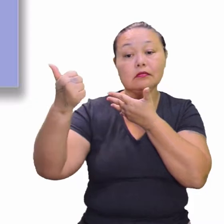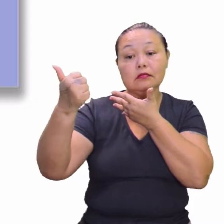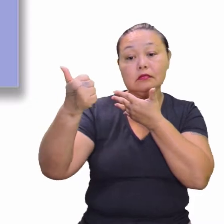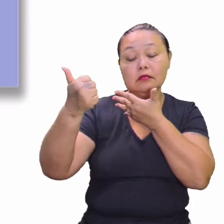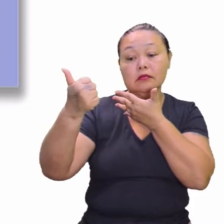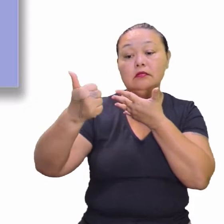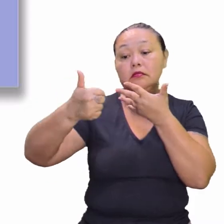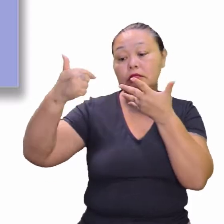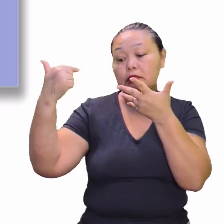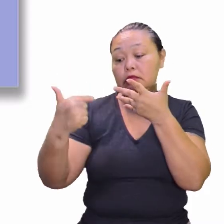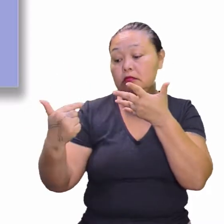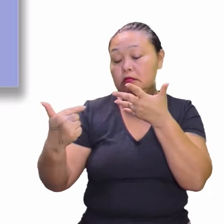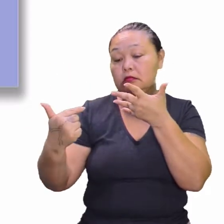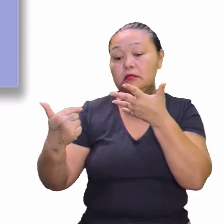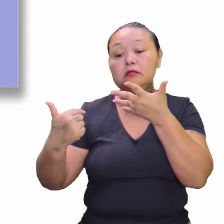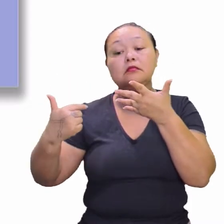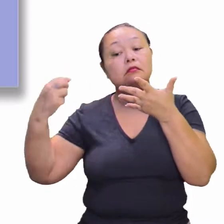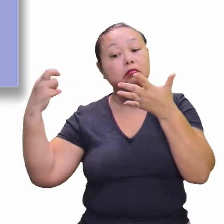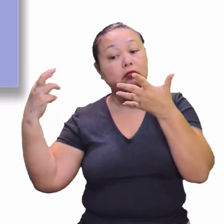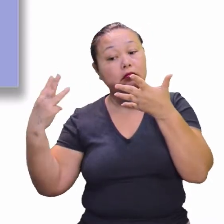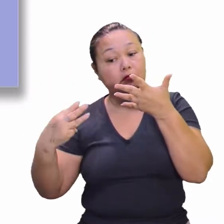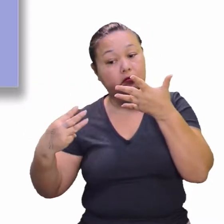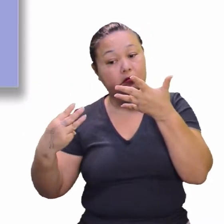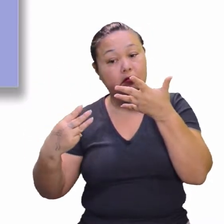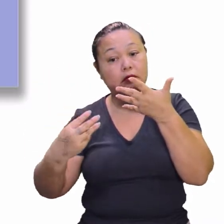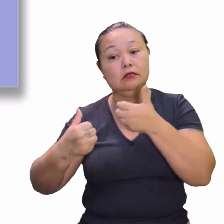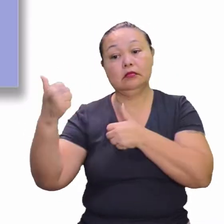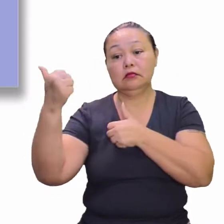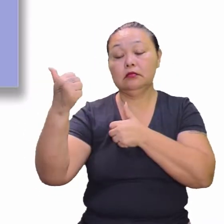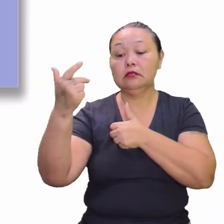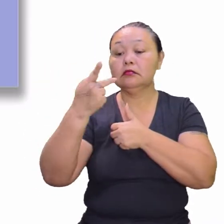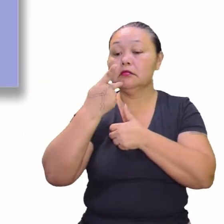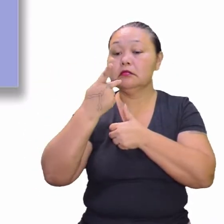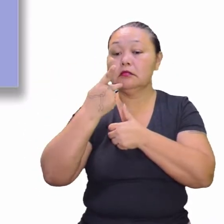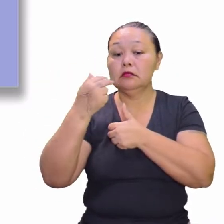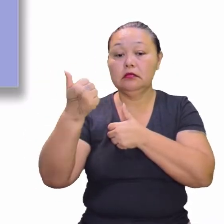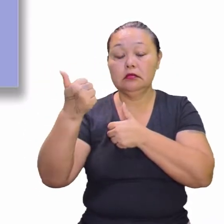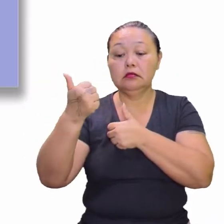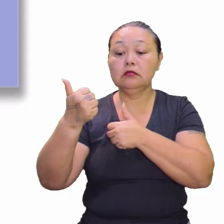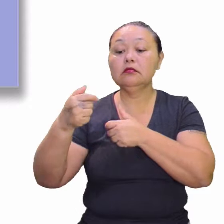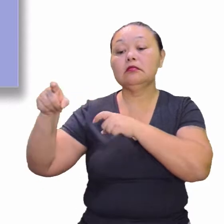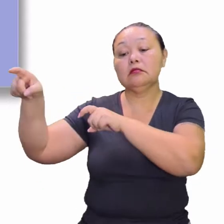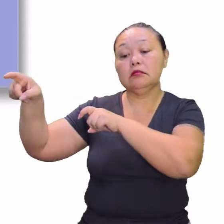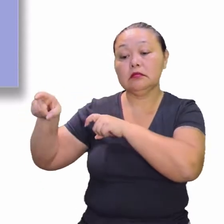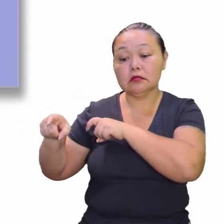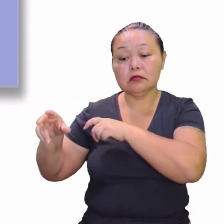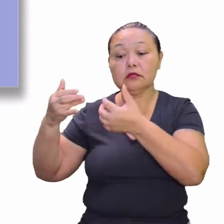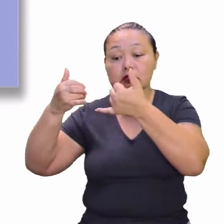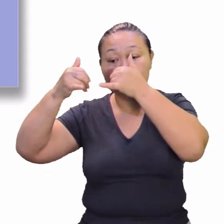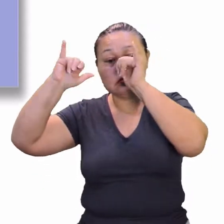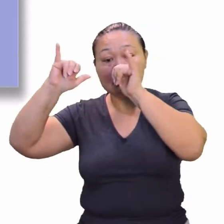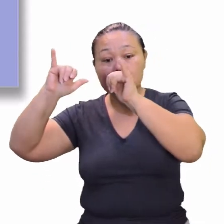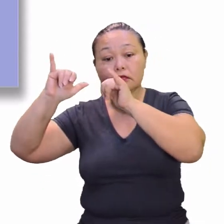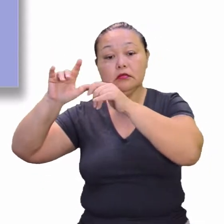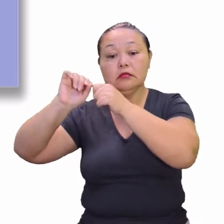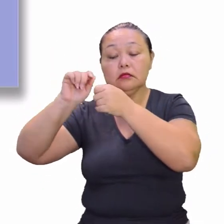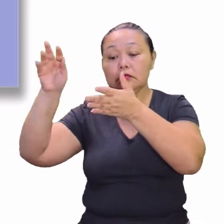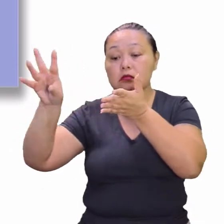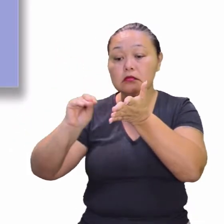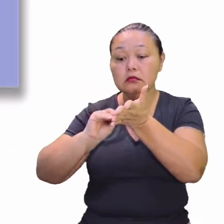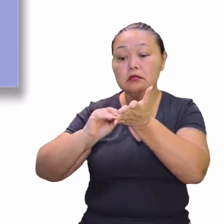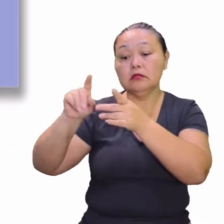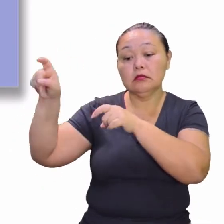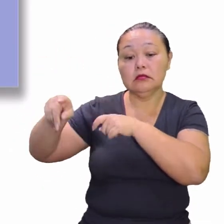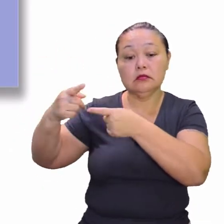primário, secundário e terciário. Primário aí, quando a gente fala aí, ó, agricultura, pecuária,